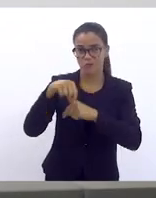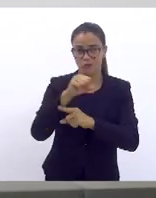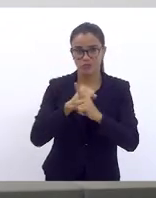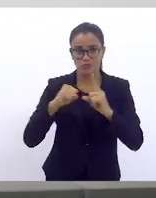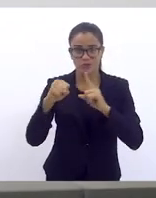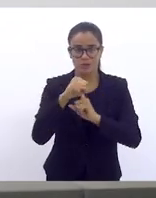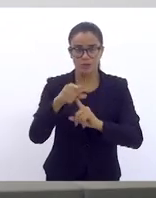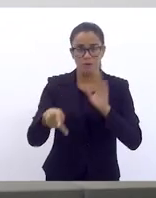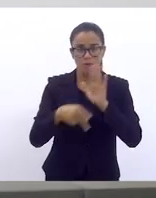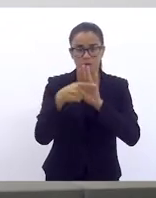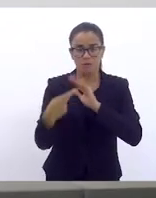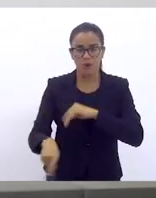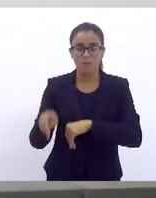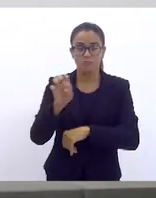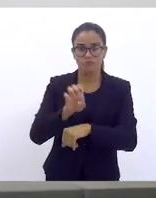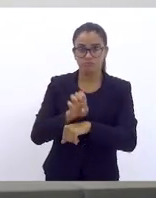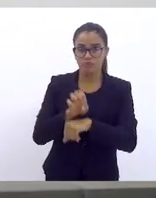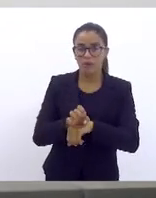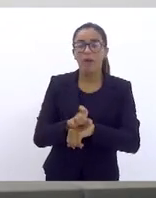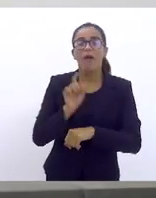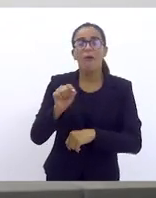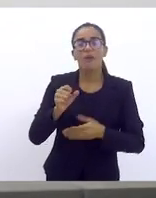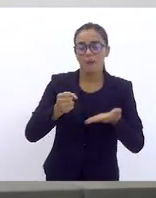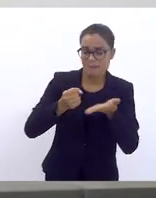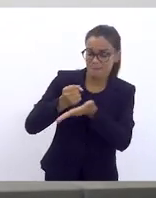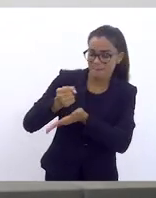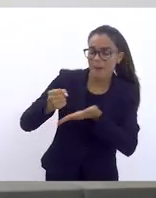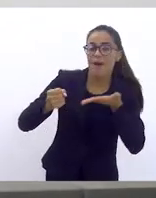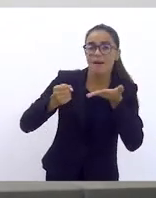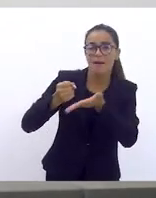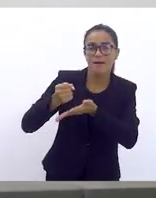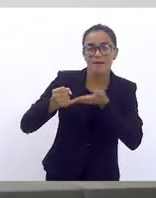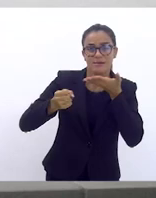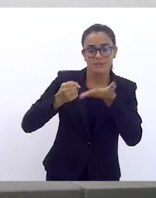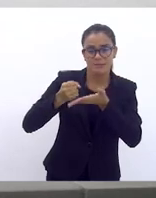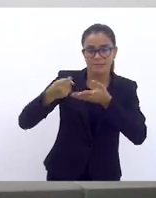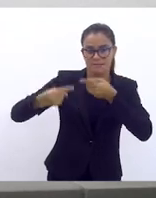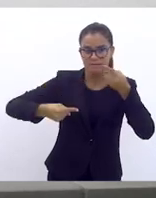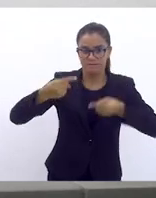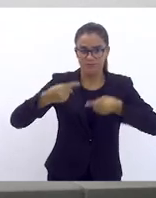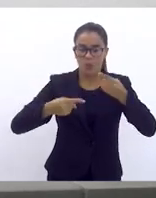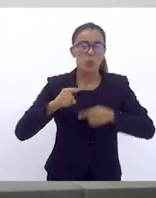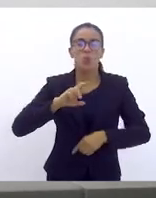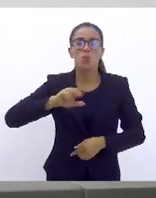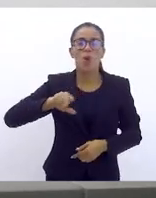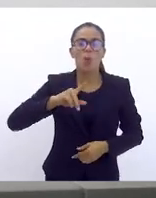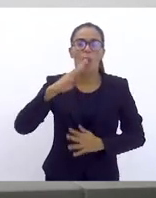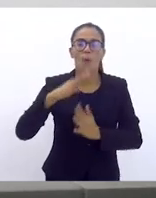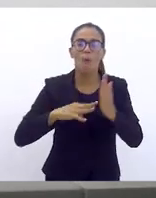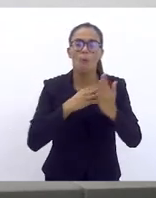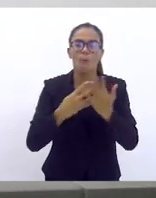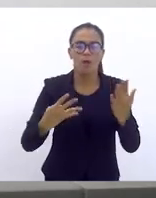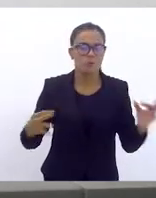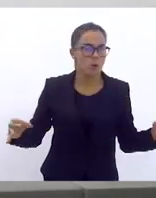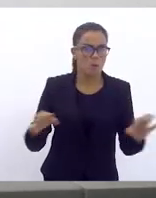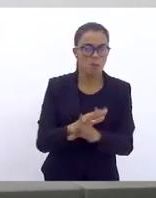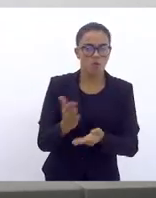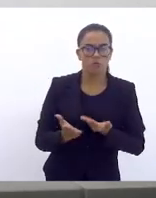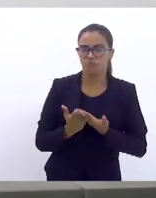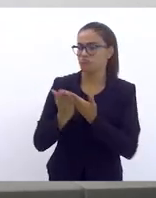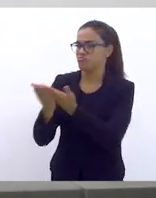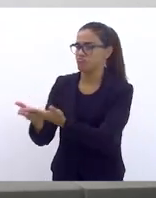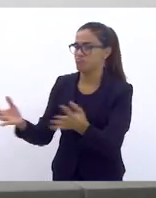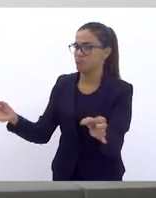que tem que são as bases para discussão ele não é um plano já pronto entregue